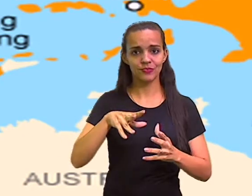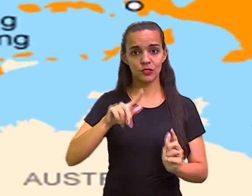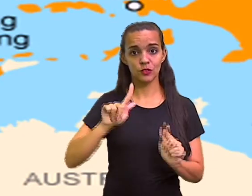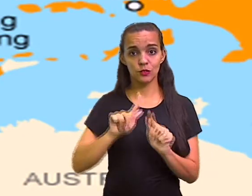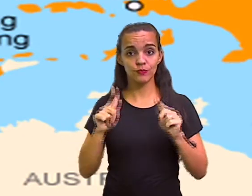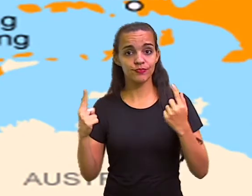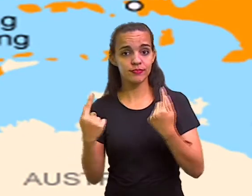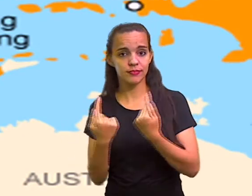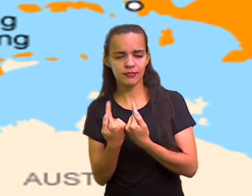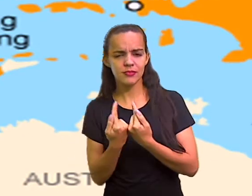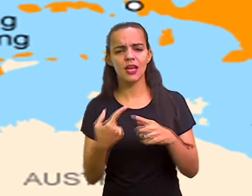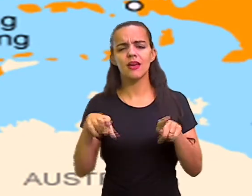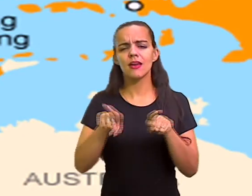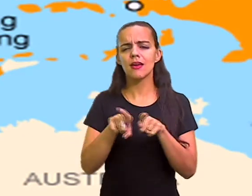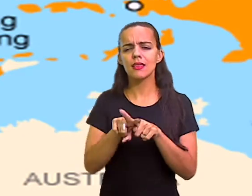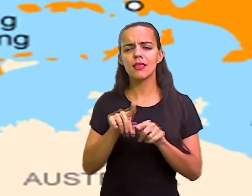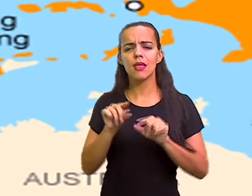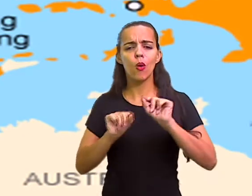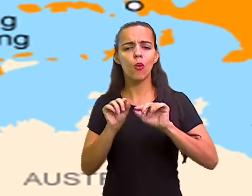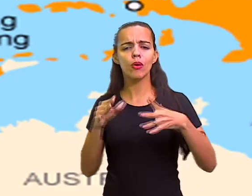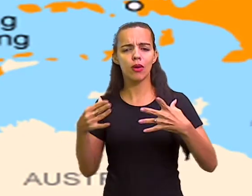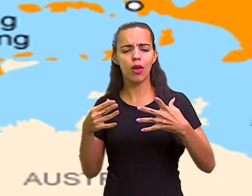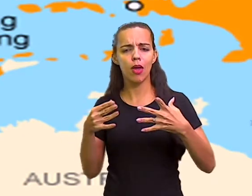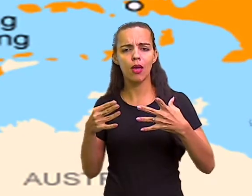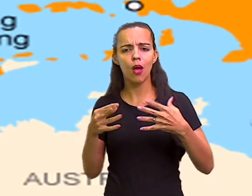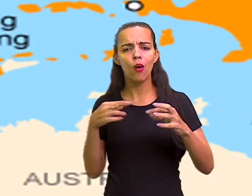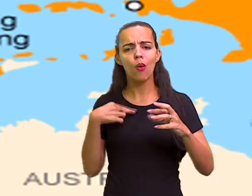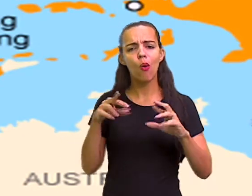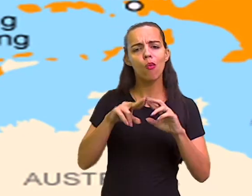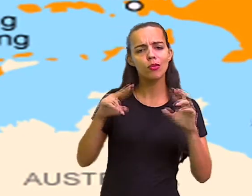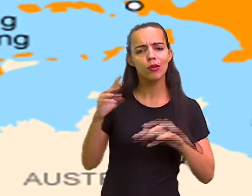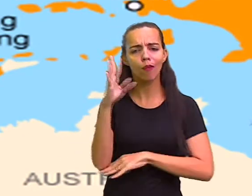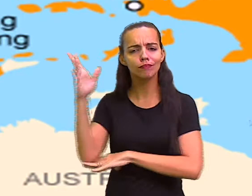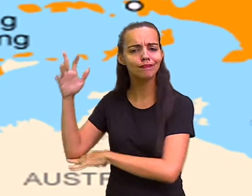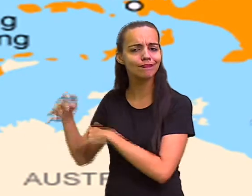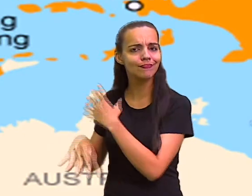seus recursos naturais, a série de